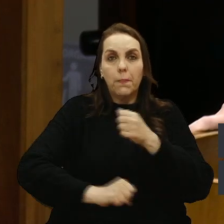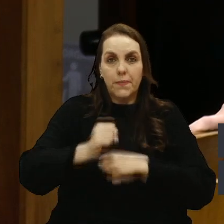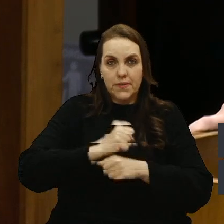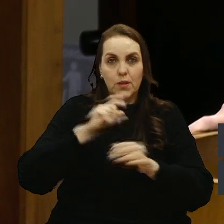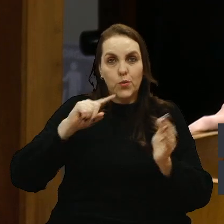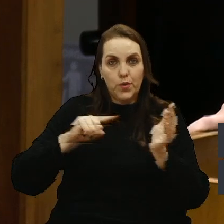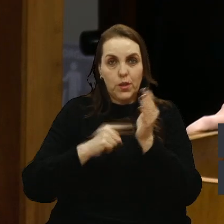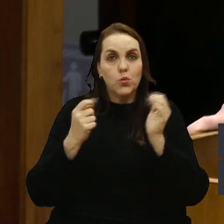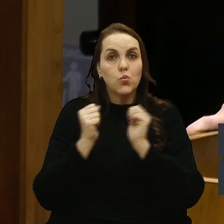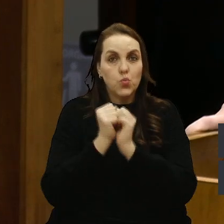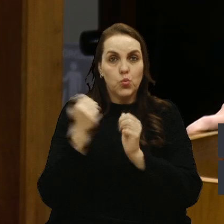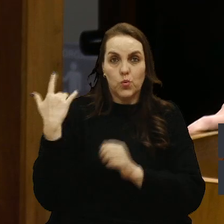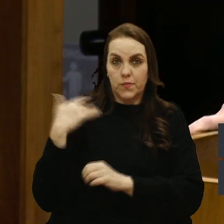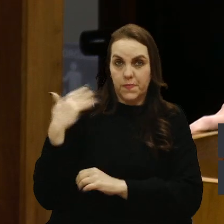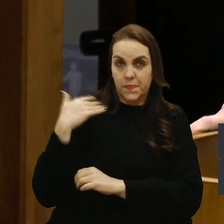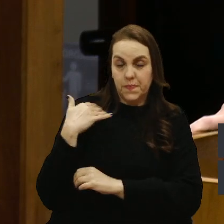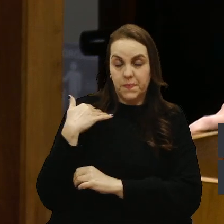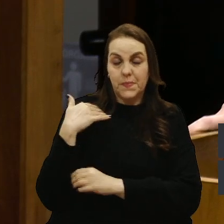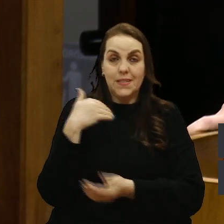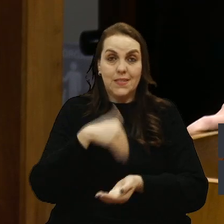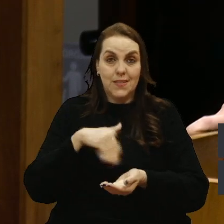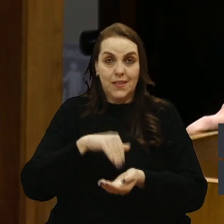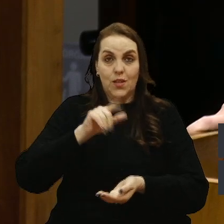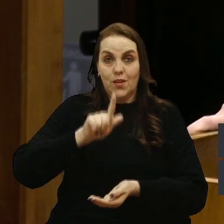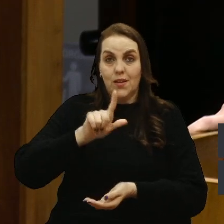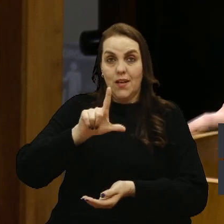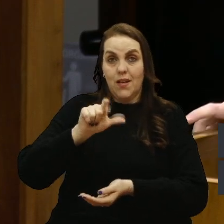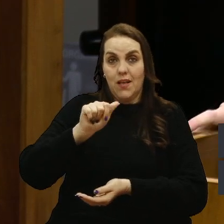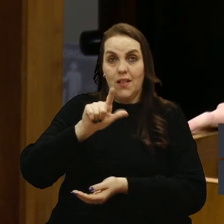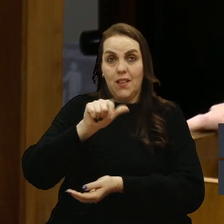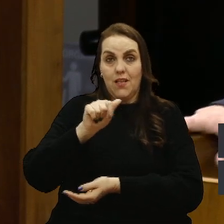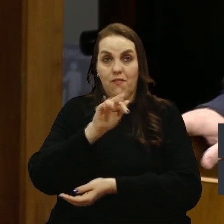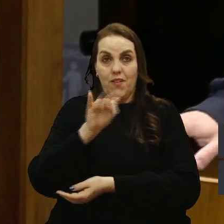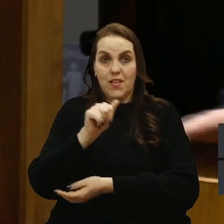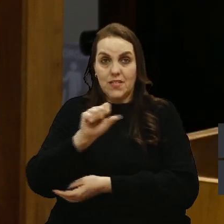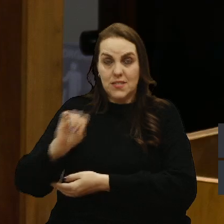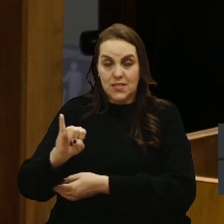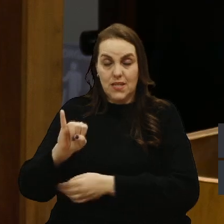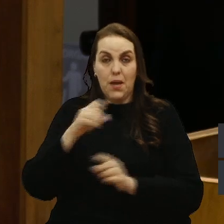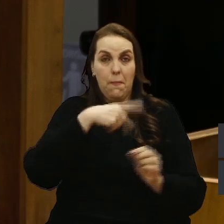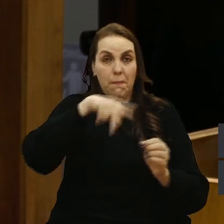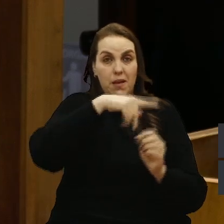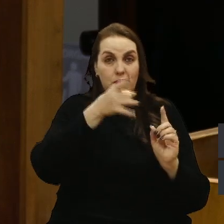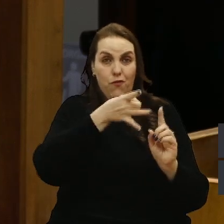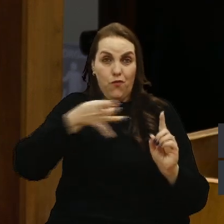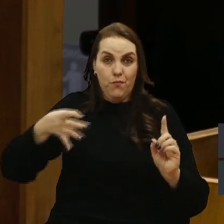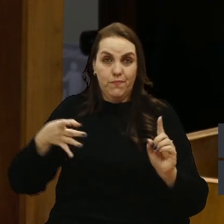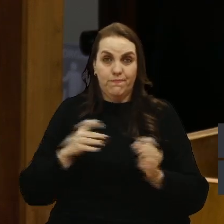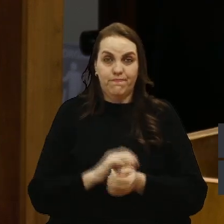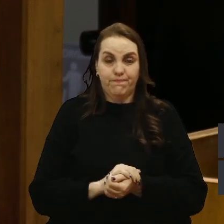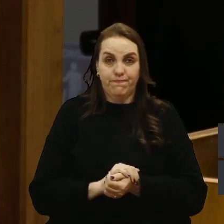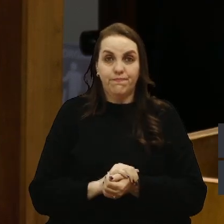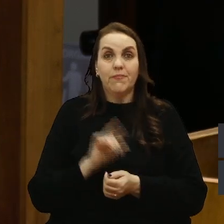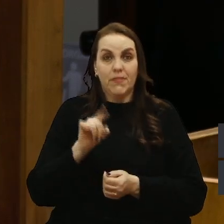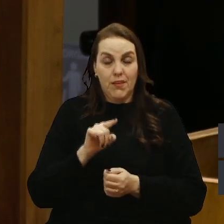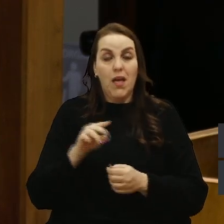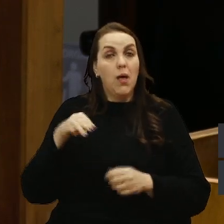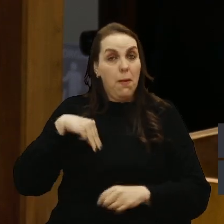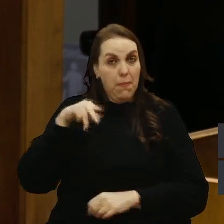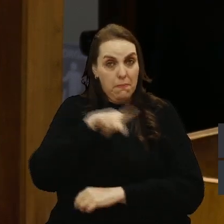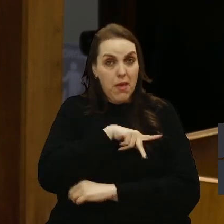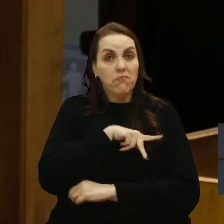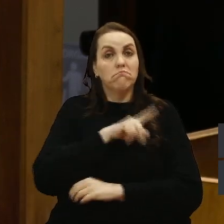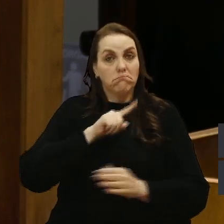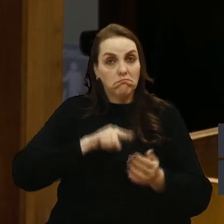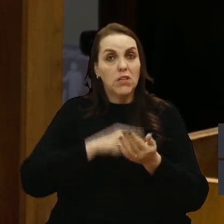Andressa, o secretário Galafassi por xenofobia no Ministério Público Federal.